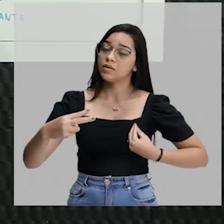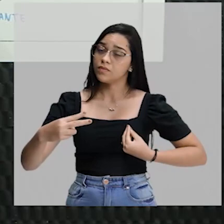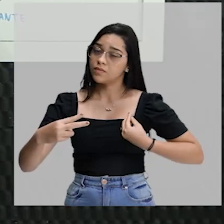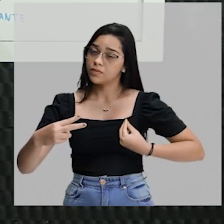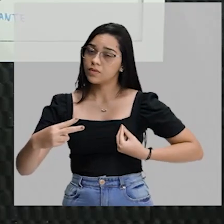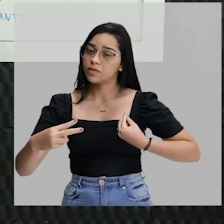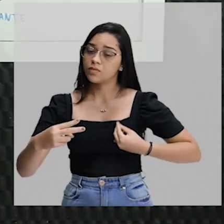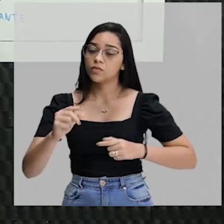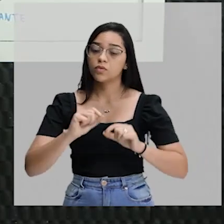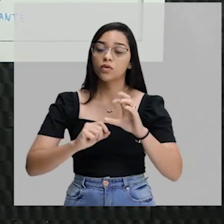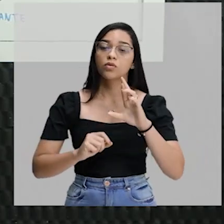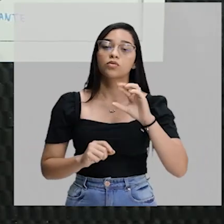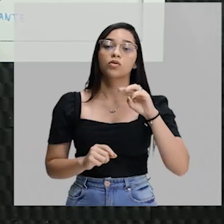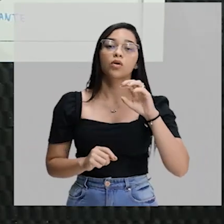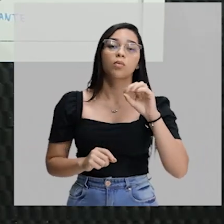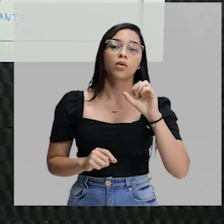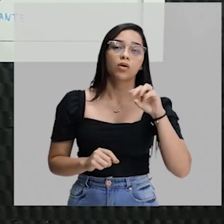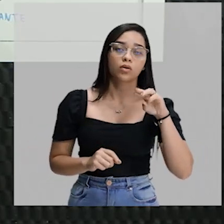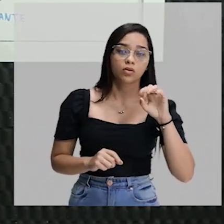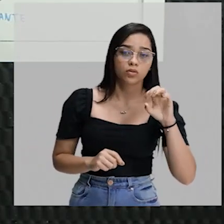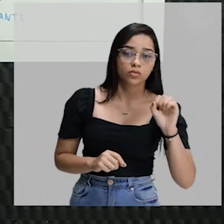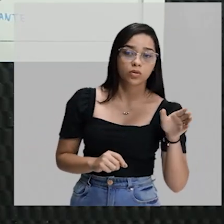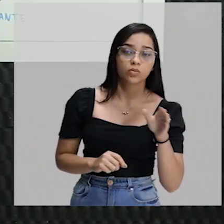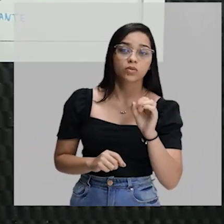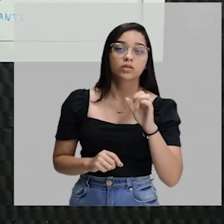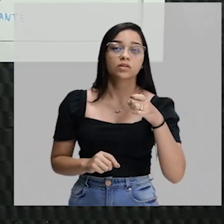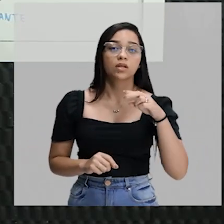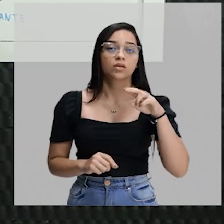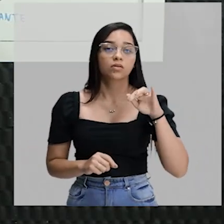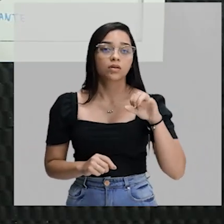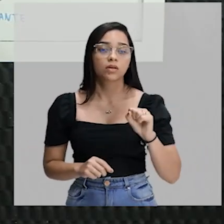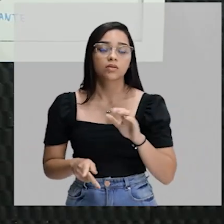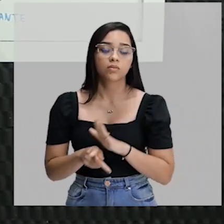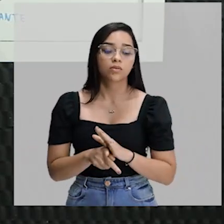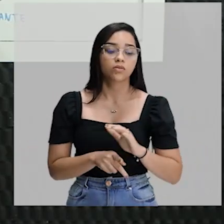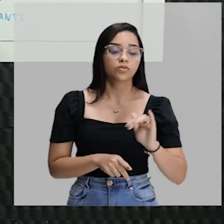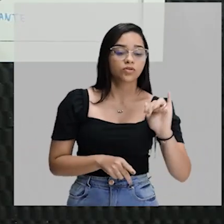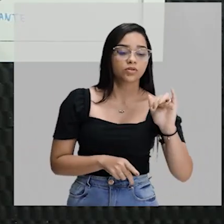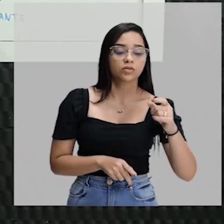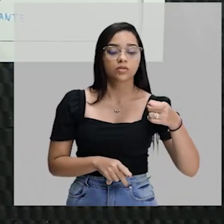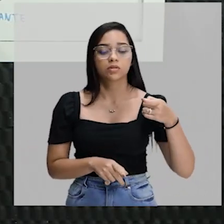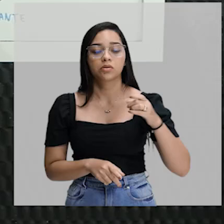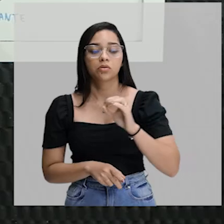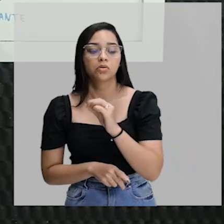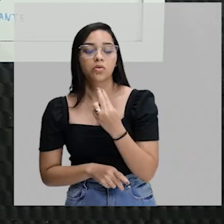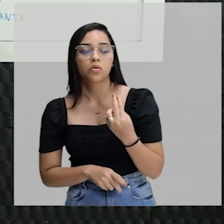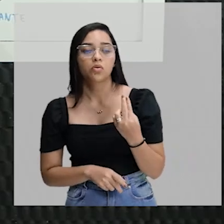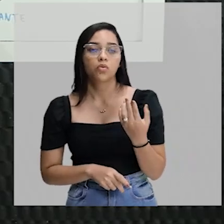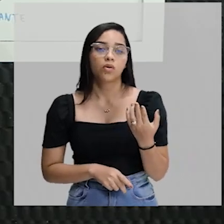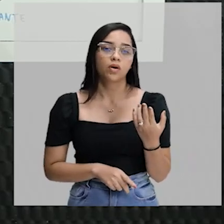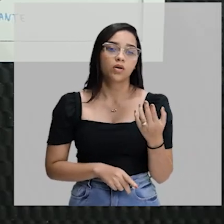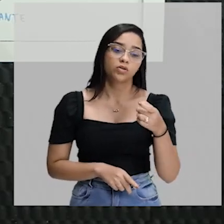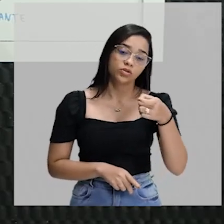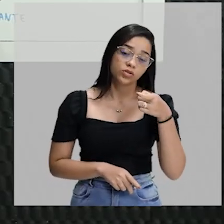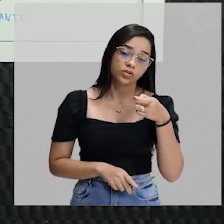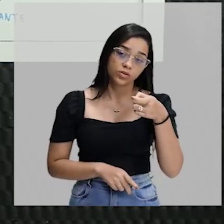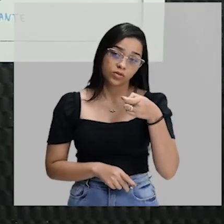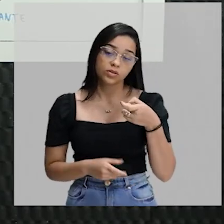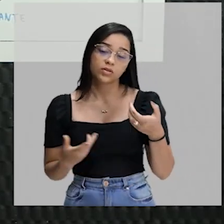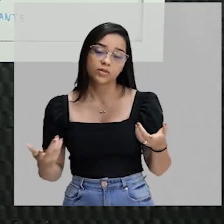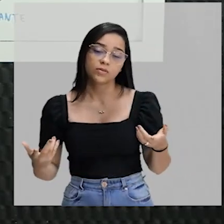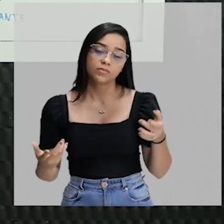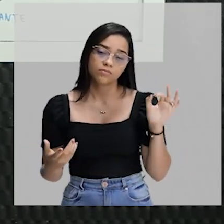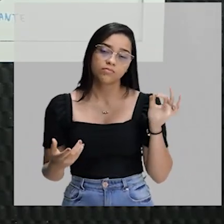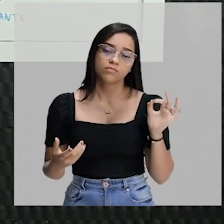presentes nos cromossomos sexuais, certo? Por exemplo, o cromossomo XY, ou então o cromossomo XX,